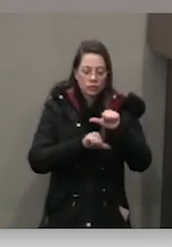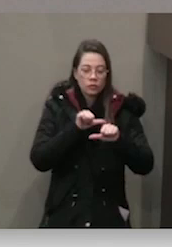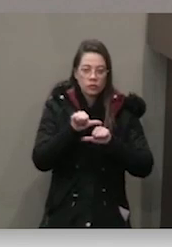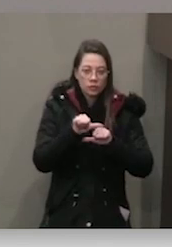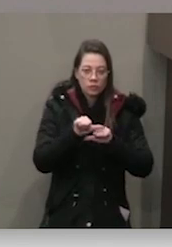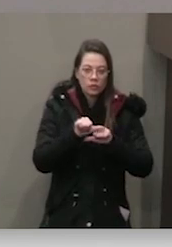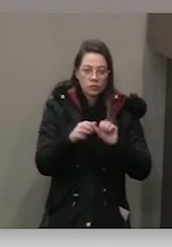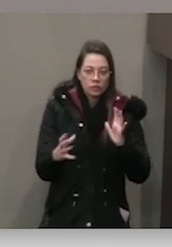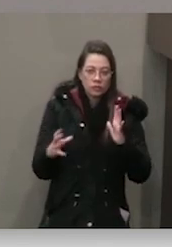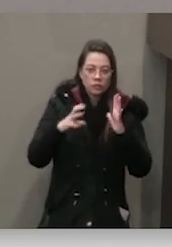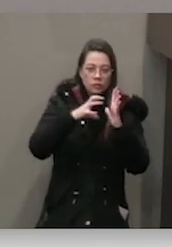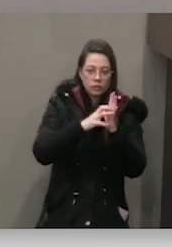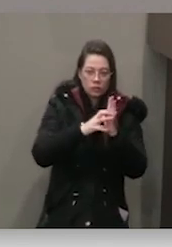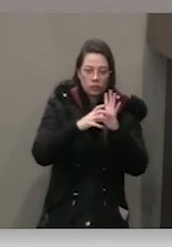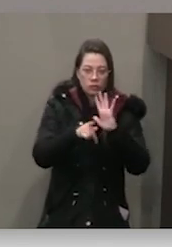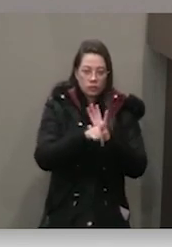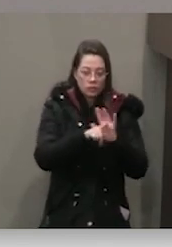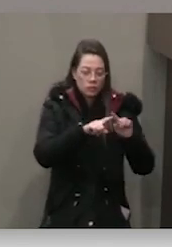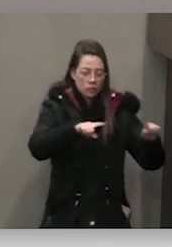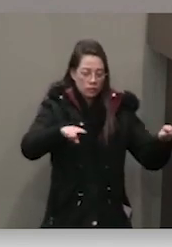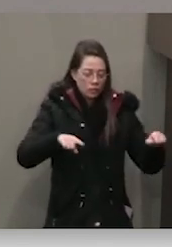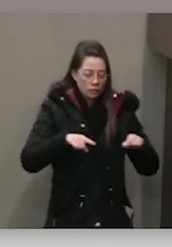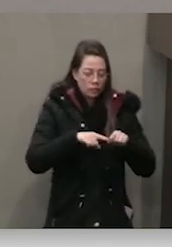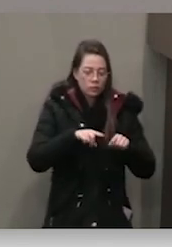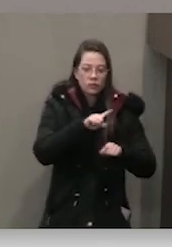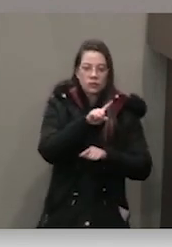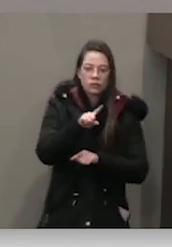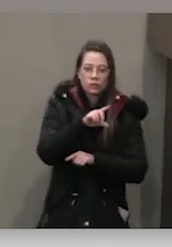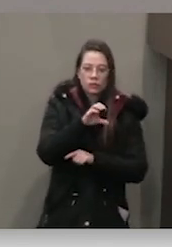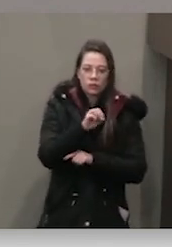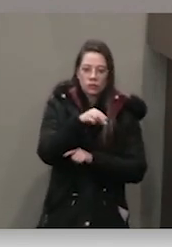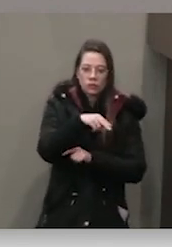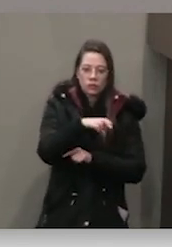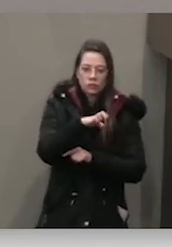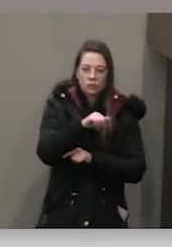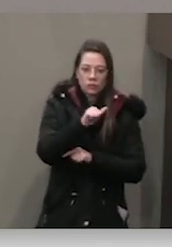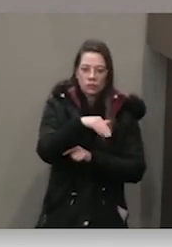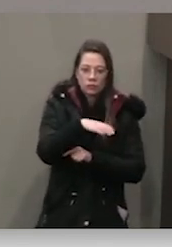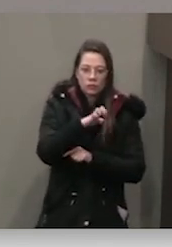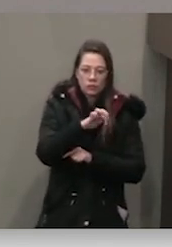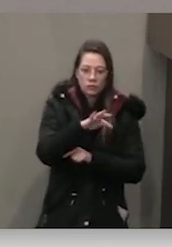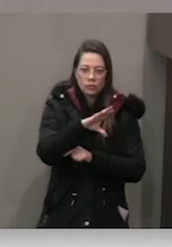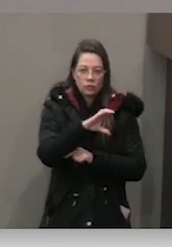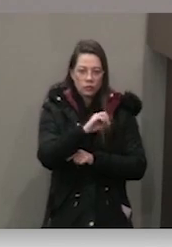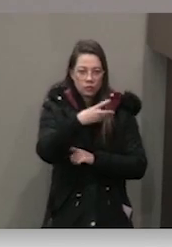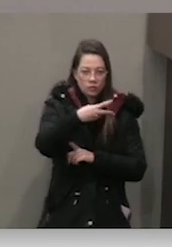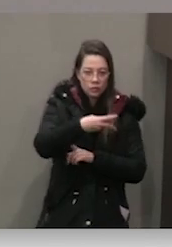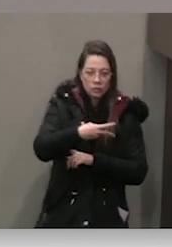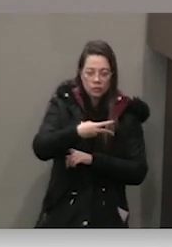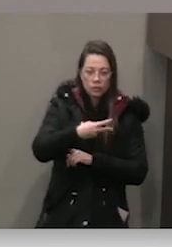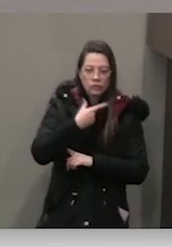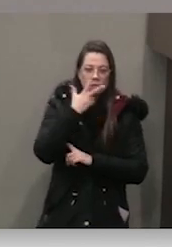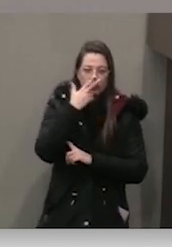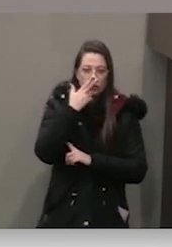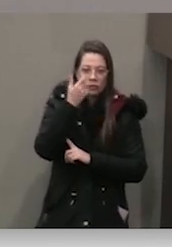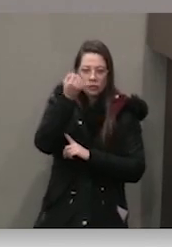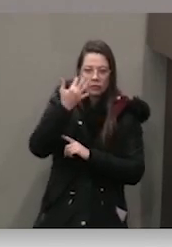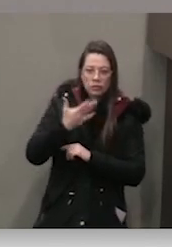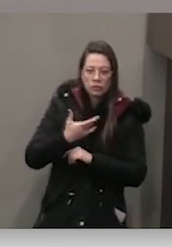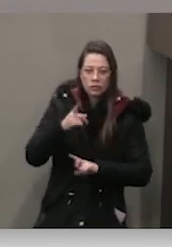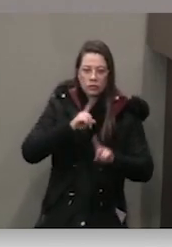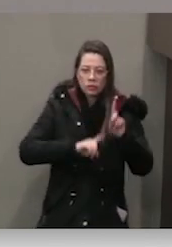de padronizar o zoneamento, né, como ZOI 2. E, de fato, como explicou a doutora Carol,